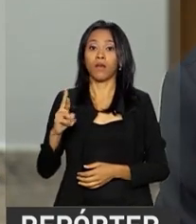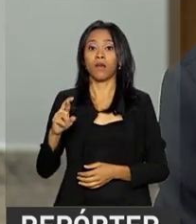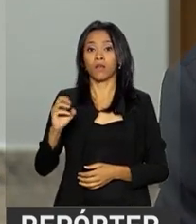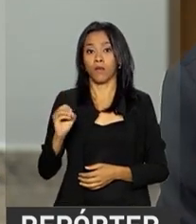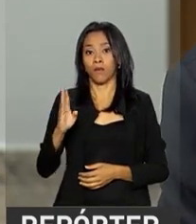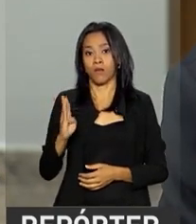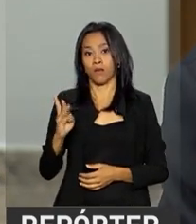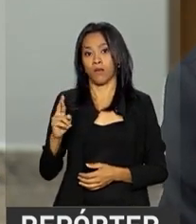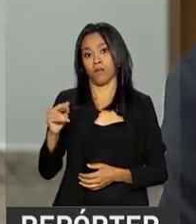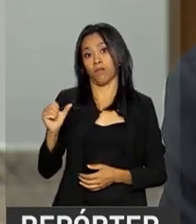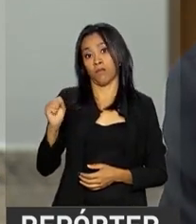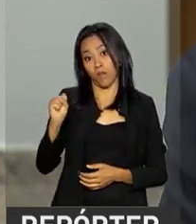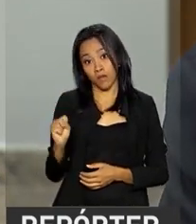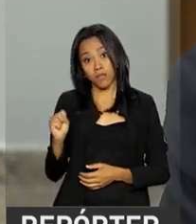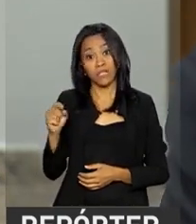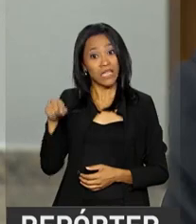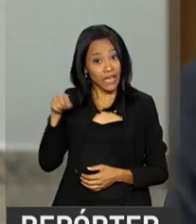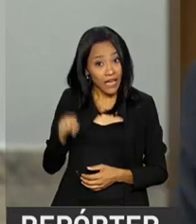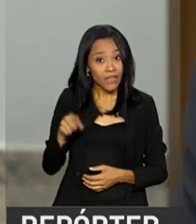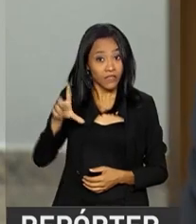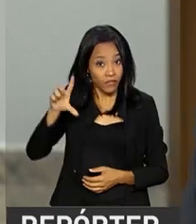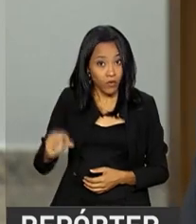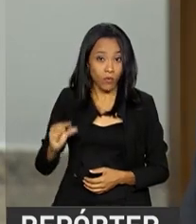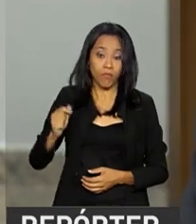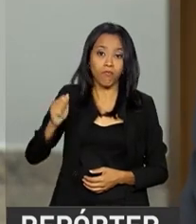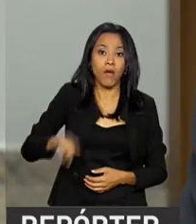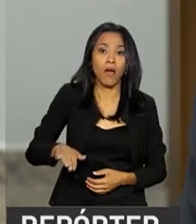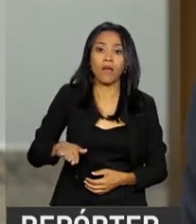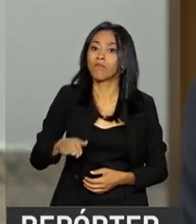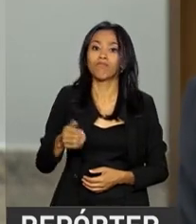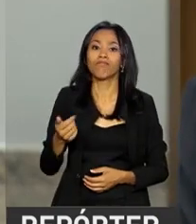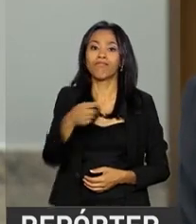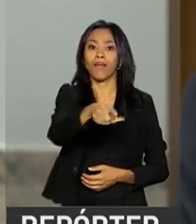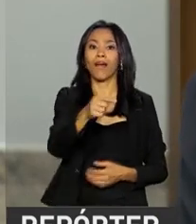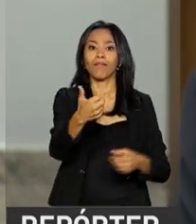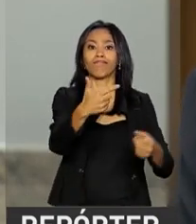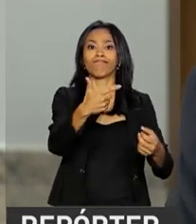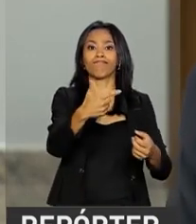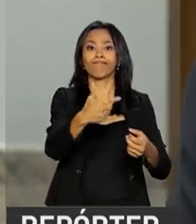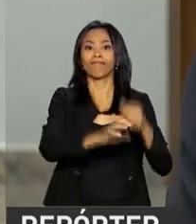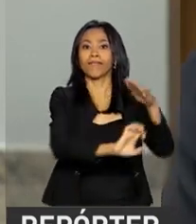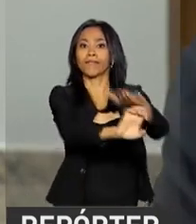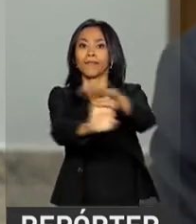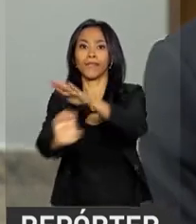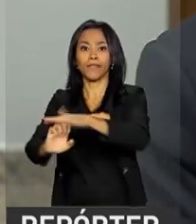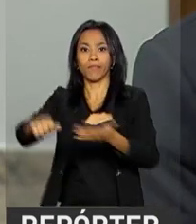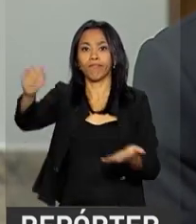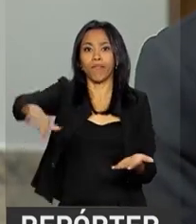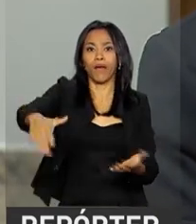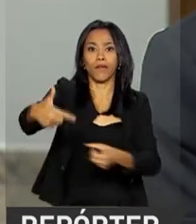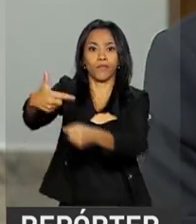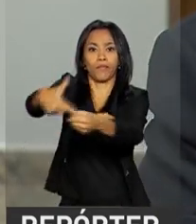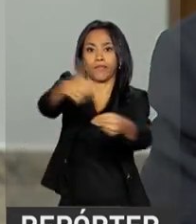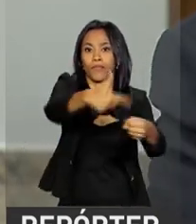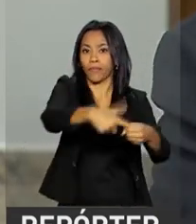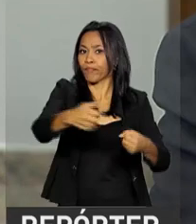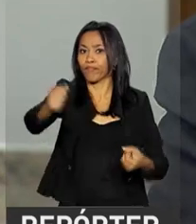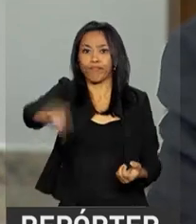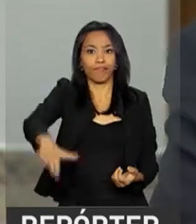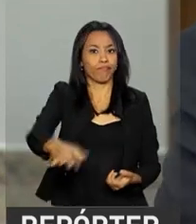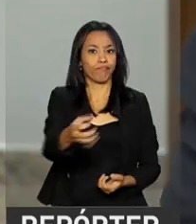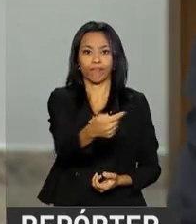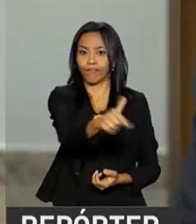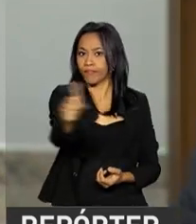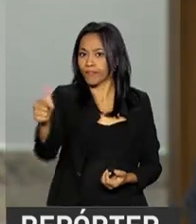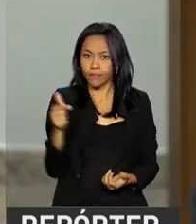essa queda não se reflete nas bombas de gasolina ou seja o consumidor não está sendo